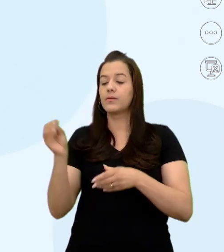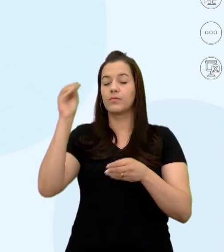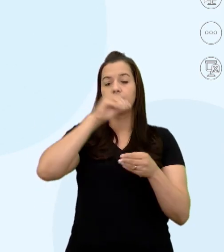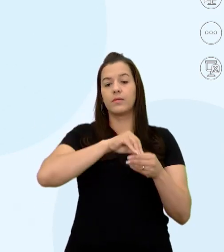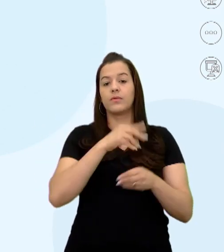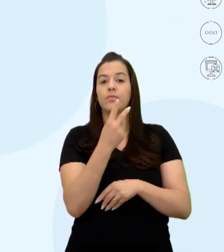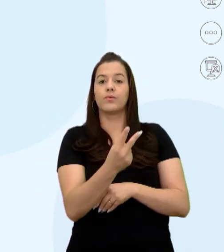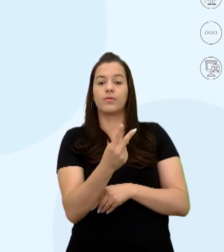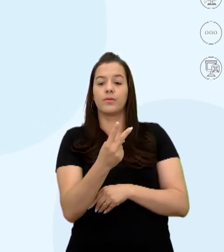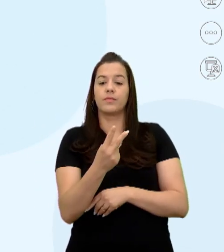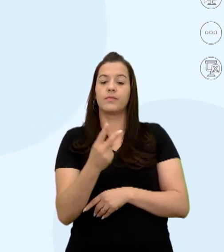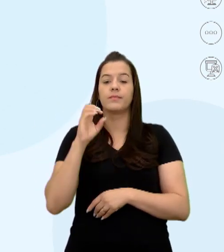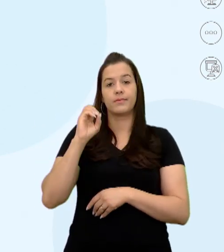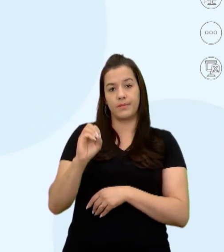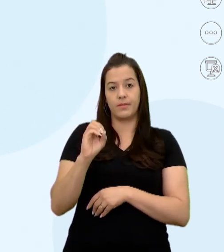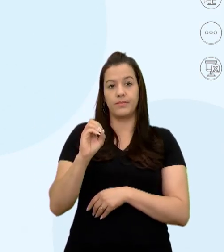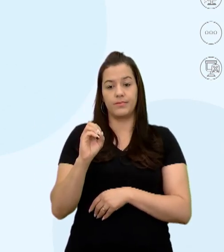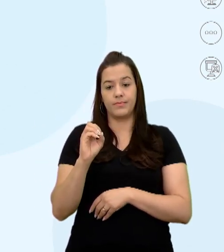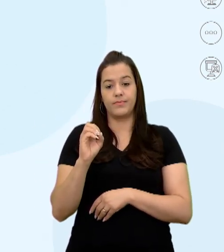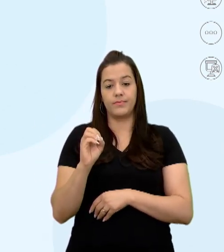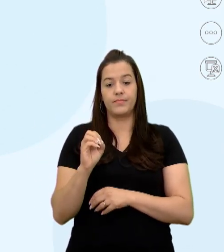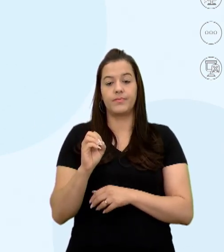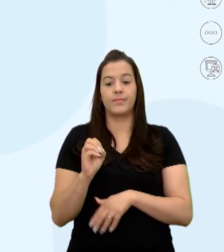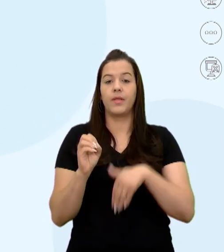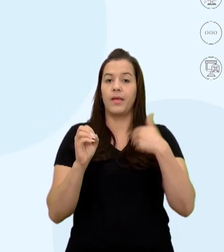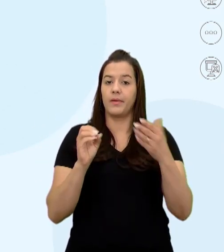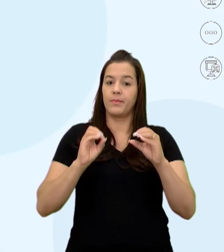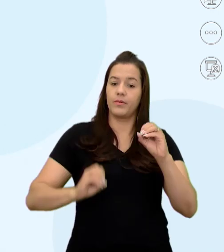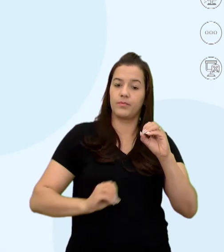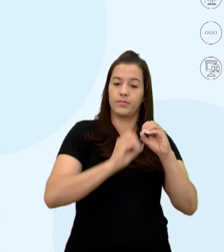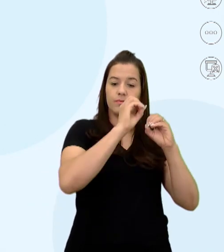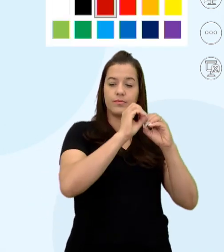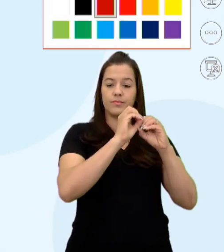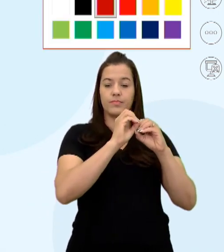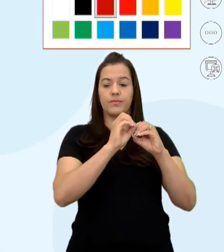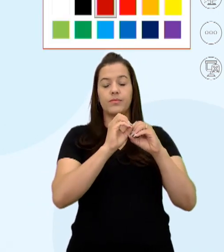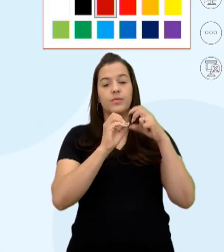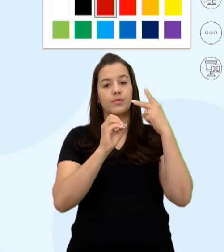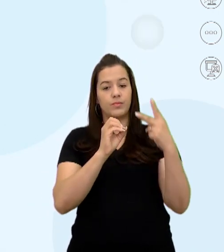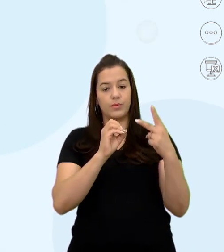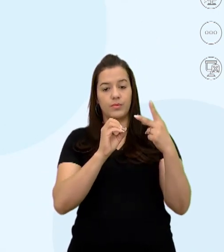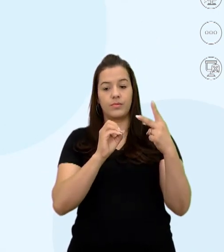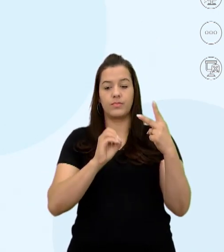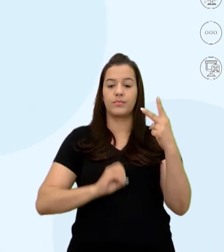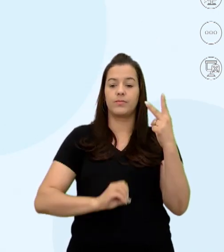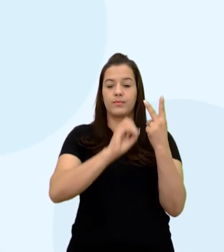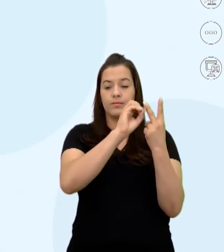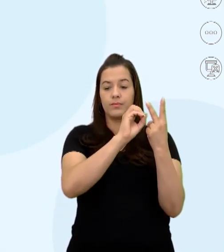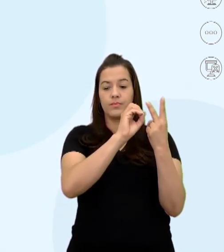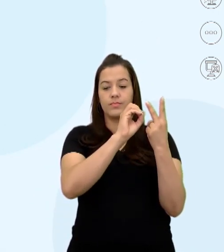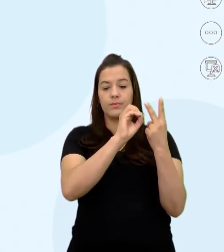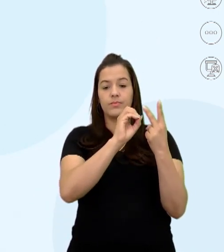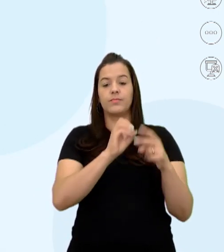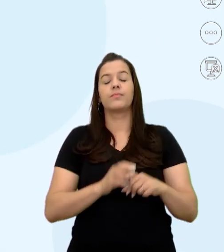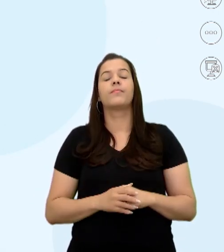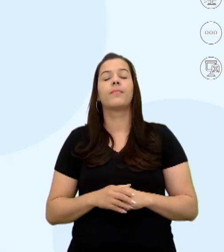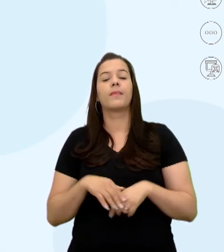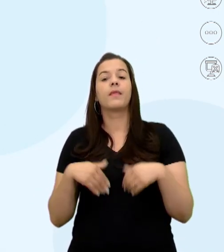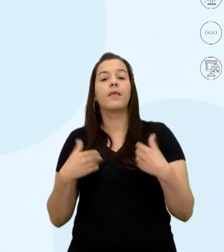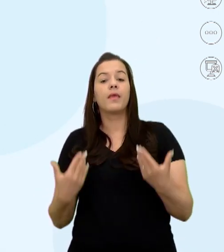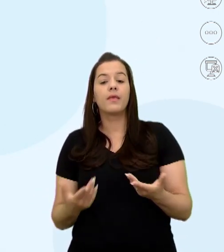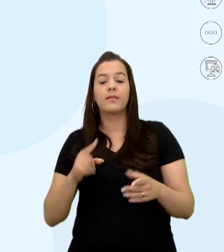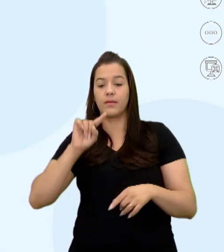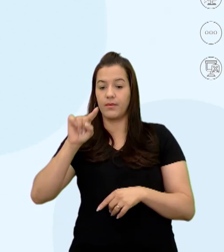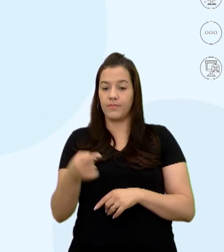no 2? 0 vezes, Sim. né? Então, o que eu vou fazer? Vou acrescentar um 0 e vou